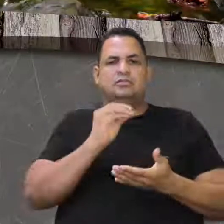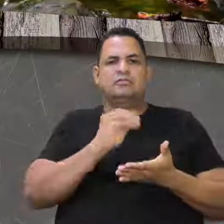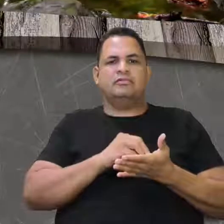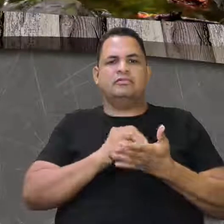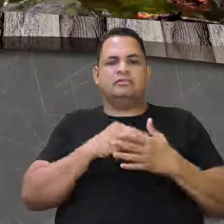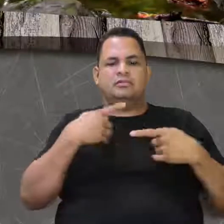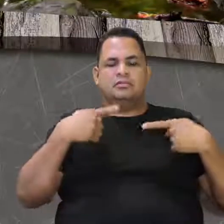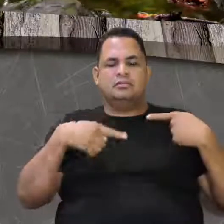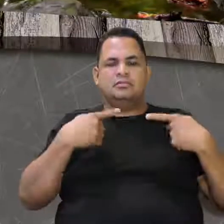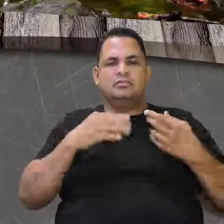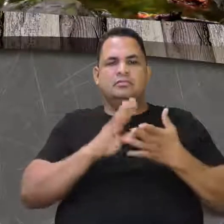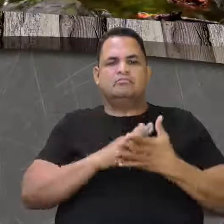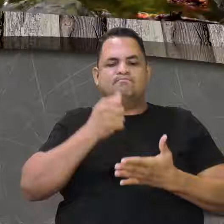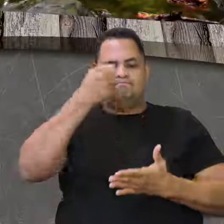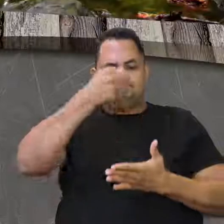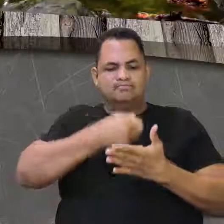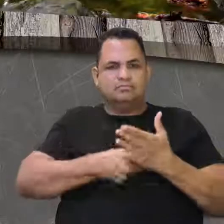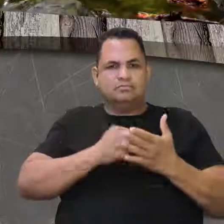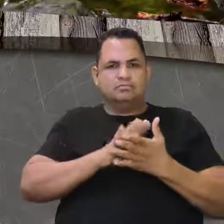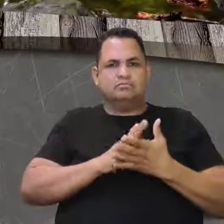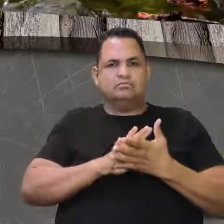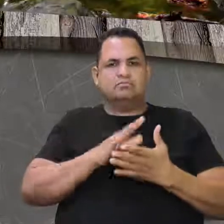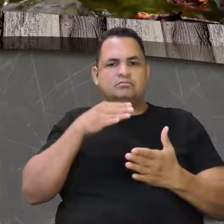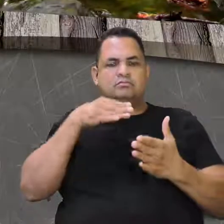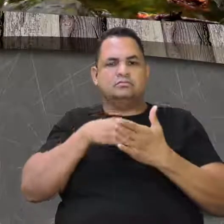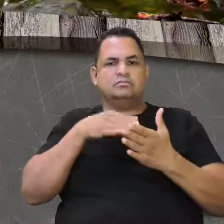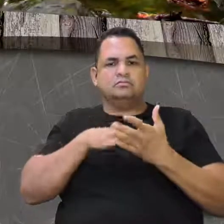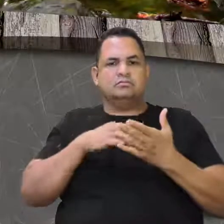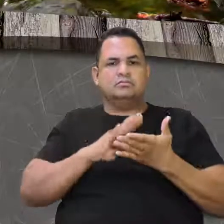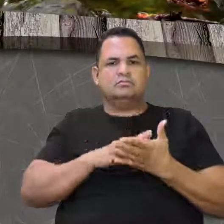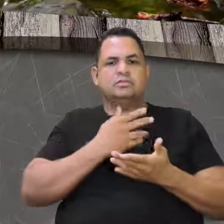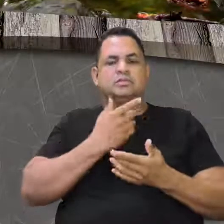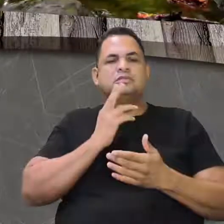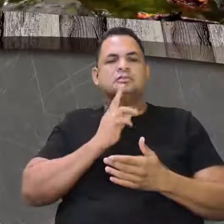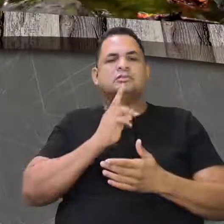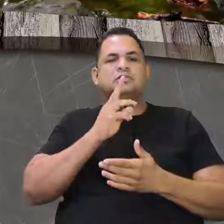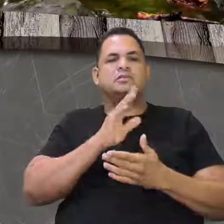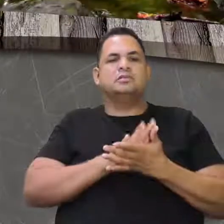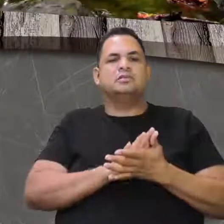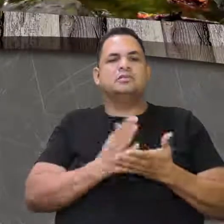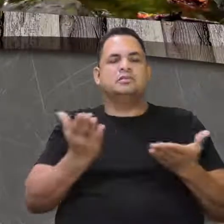de políticas mais severas para a gente impedir esses processos,